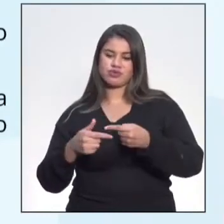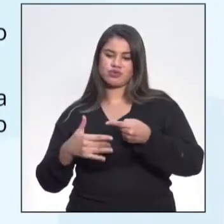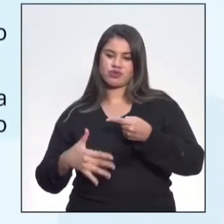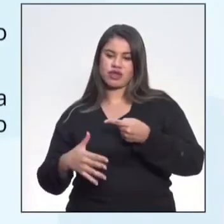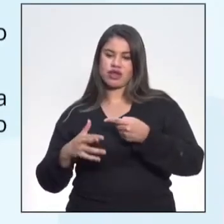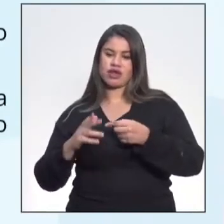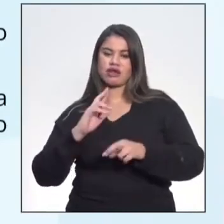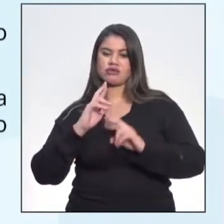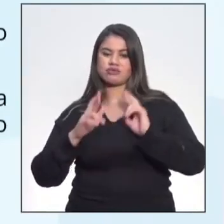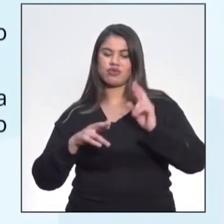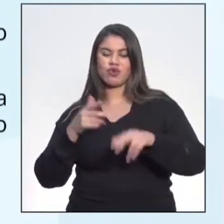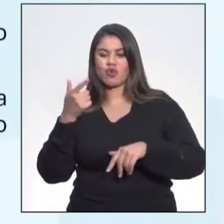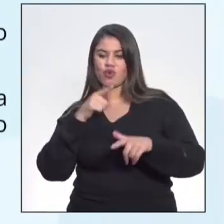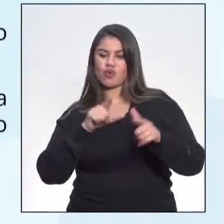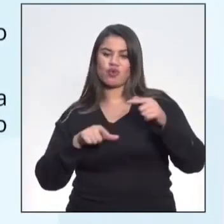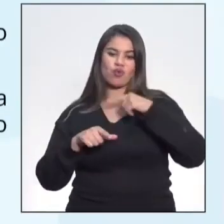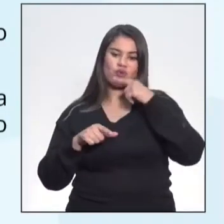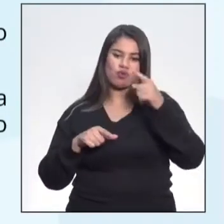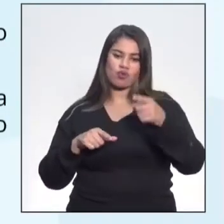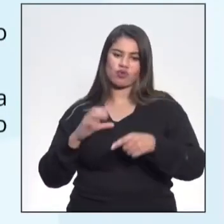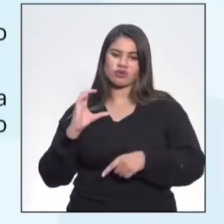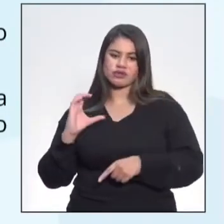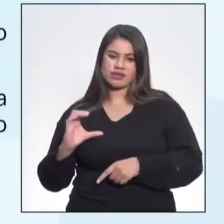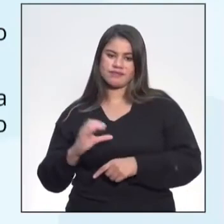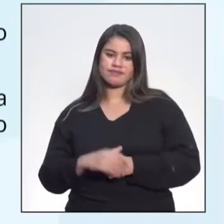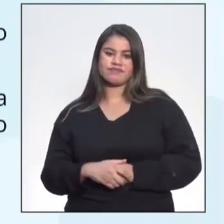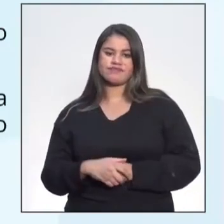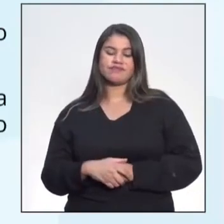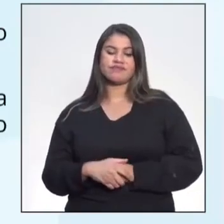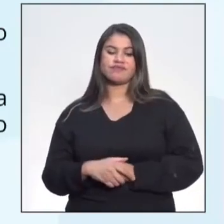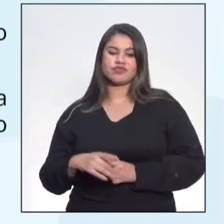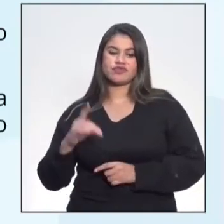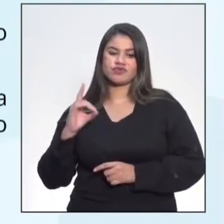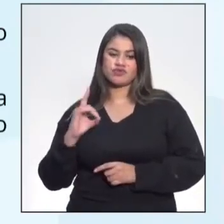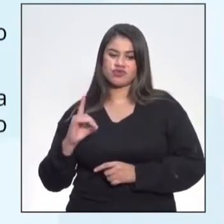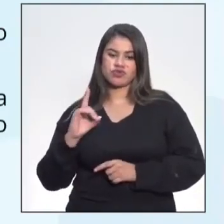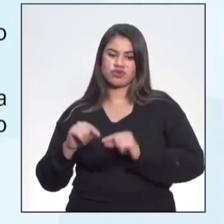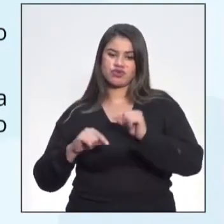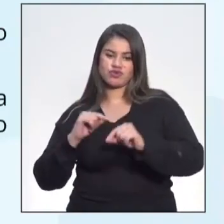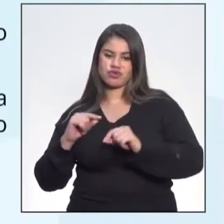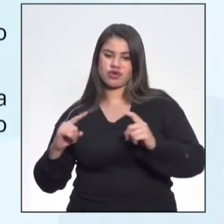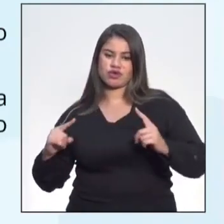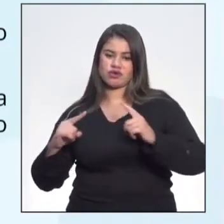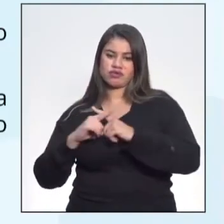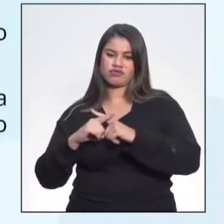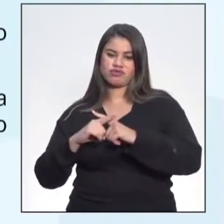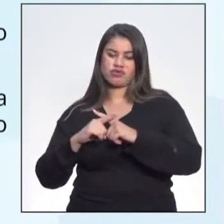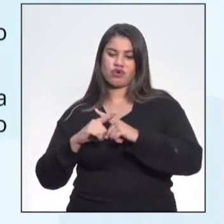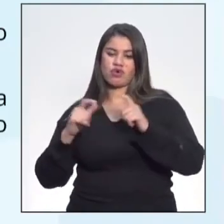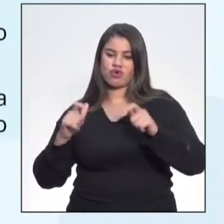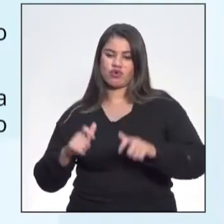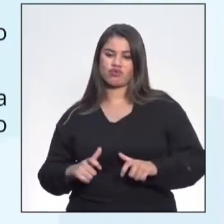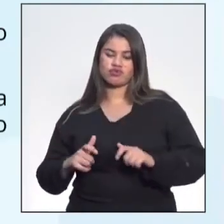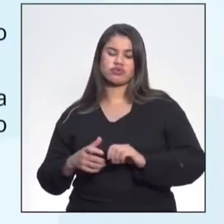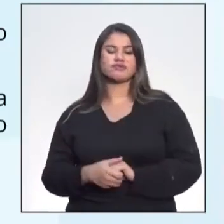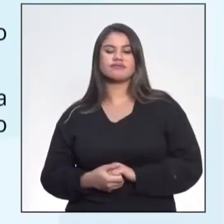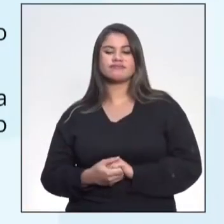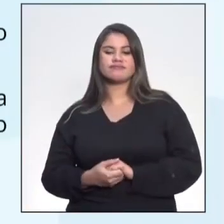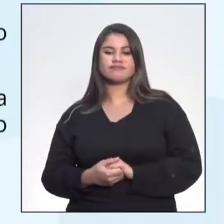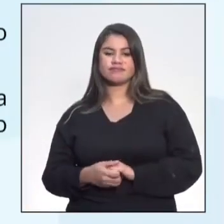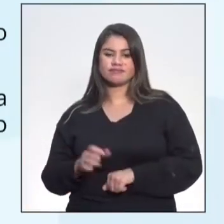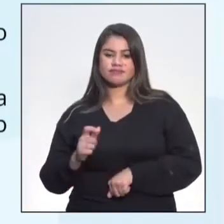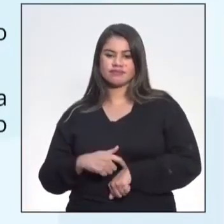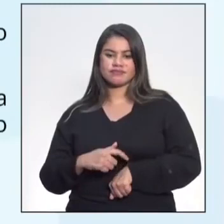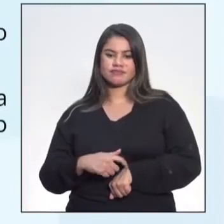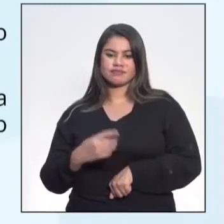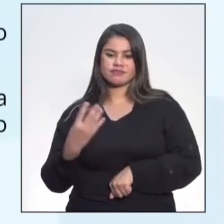responda consegui ou não consegui no item C, tá bom? E o item D é para ver se cruza a origem, se não cruza, aonde cruza. Então, a partir de